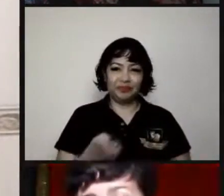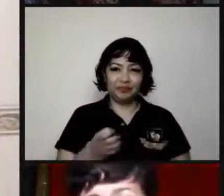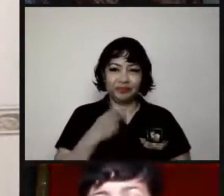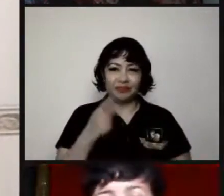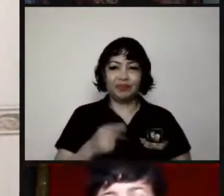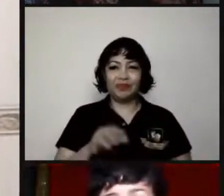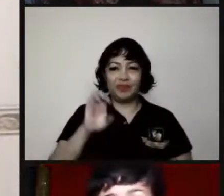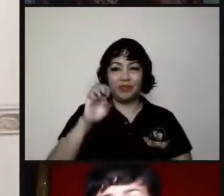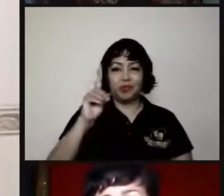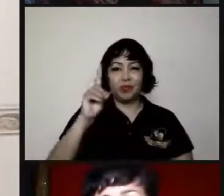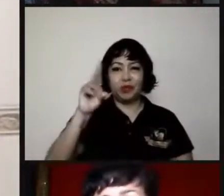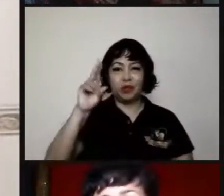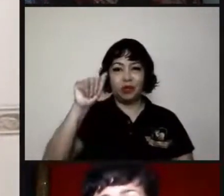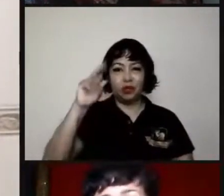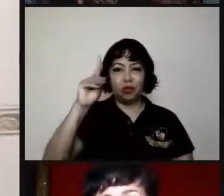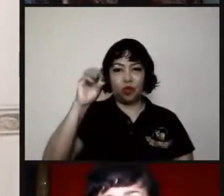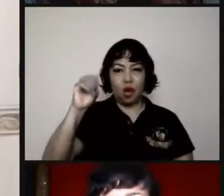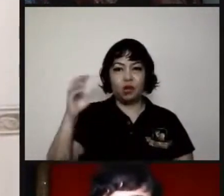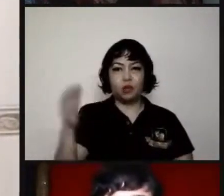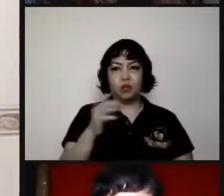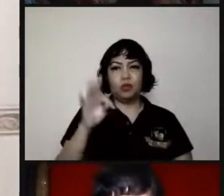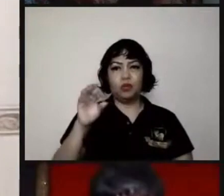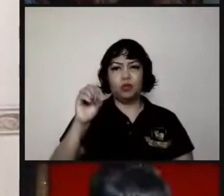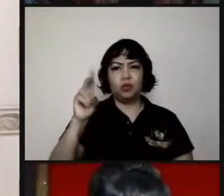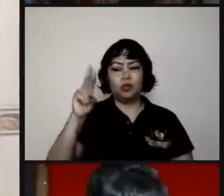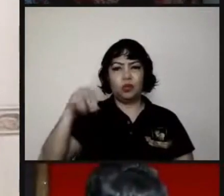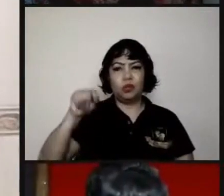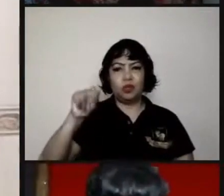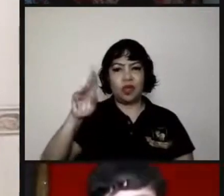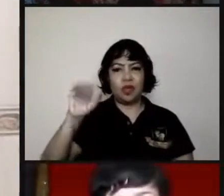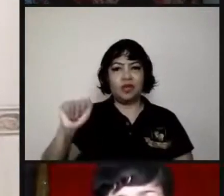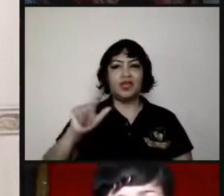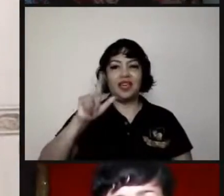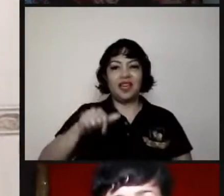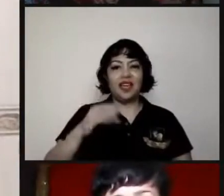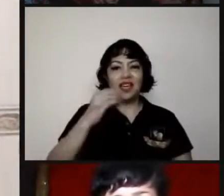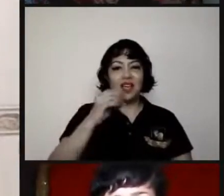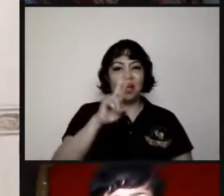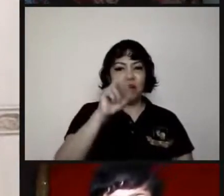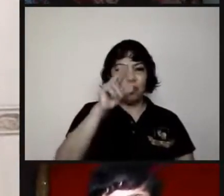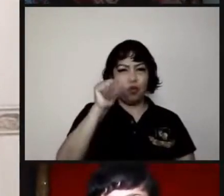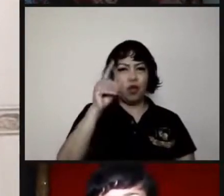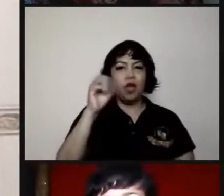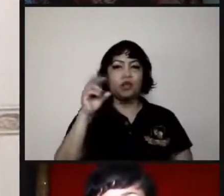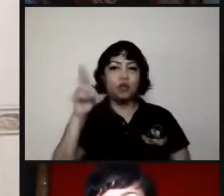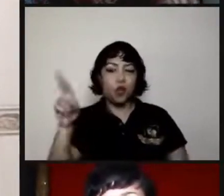Tornaghi, que é o coordenador curatorial, olha que nome belo. Que chique. A ele. A Fabiana é